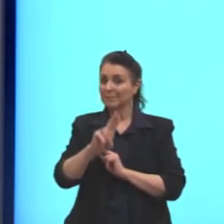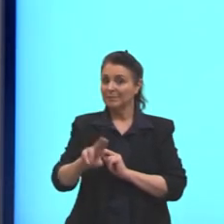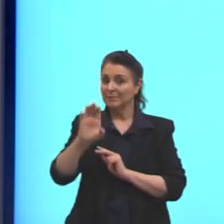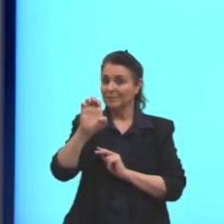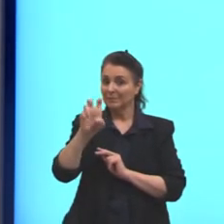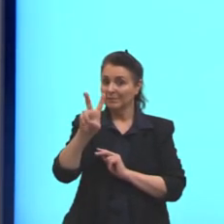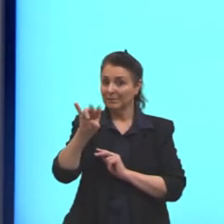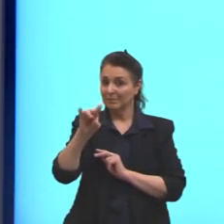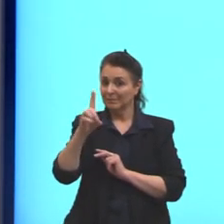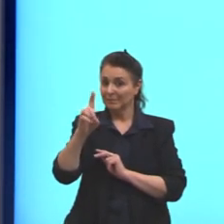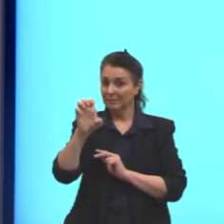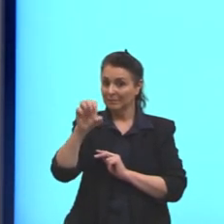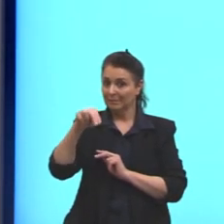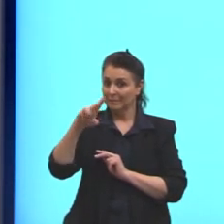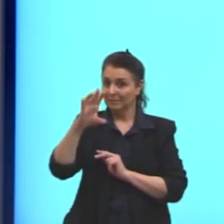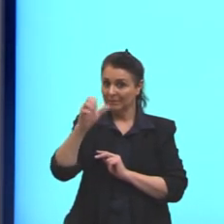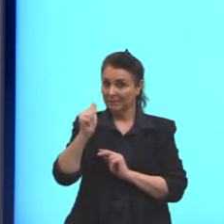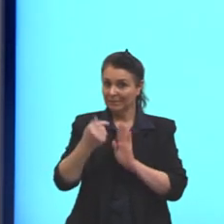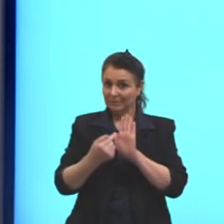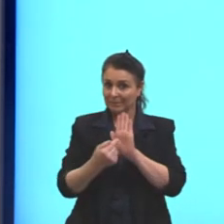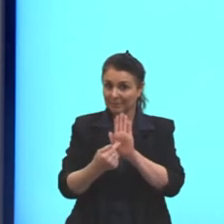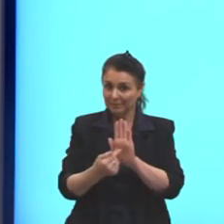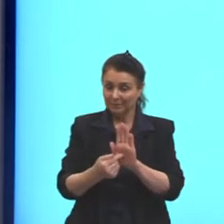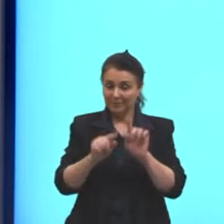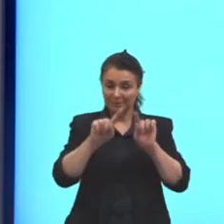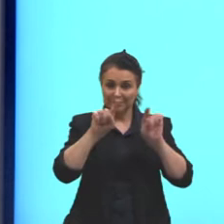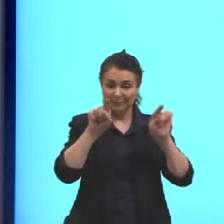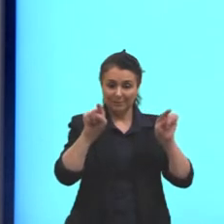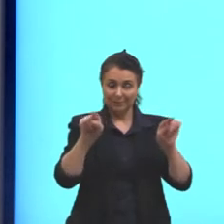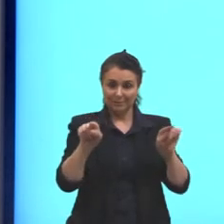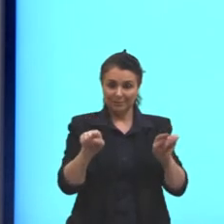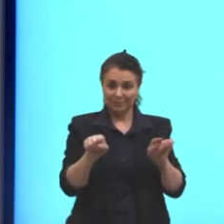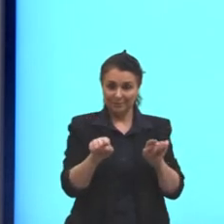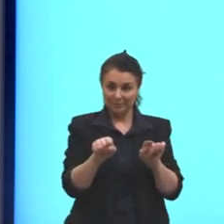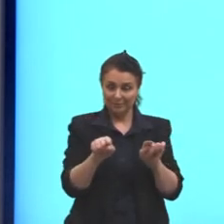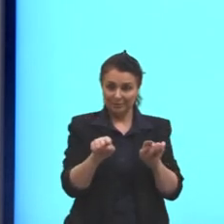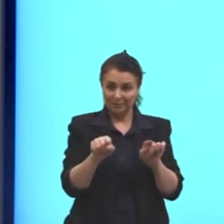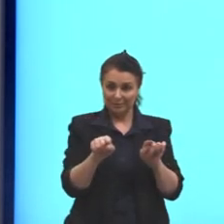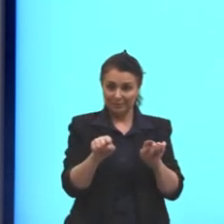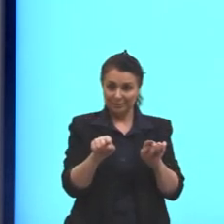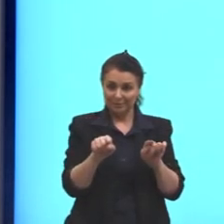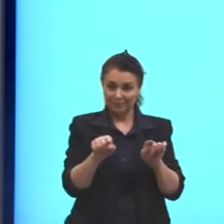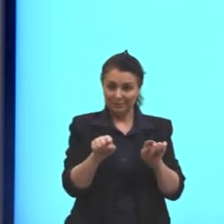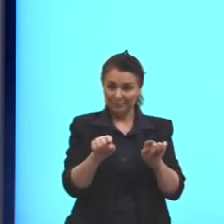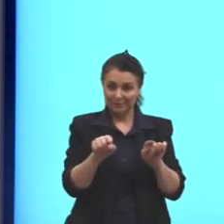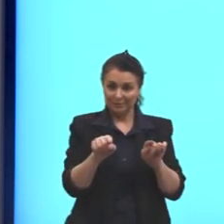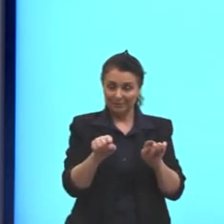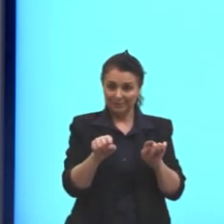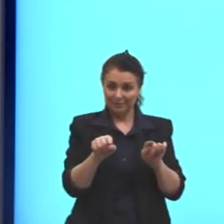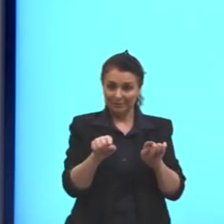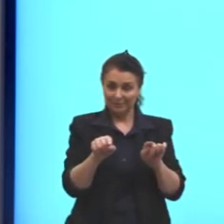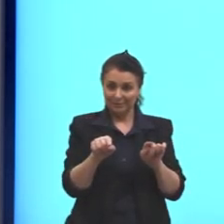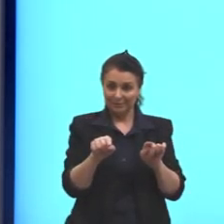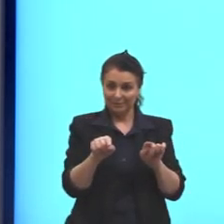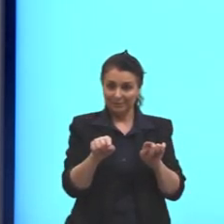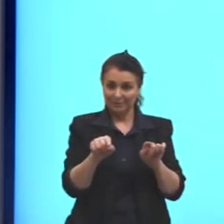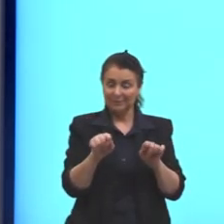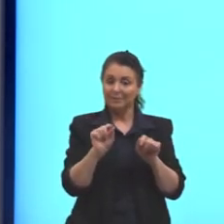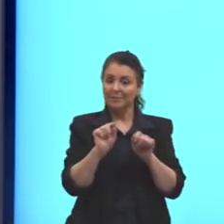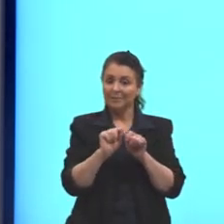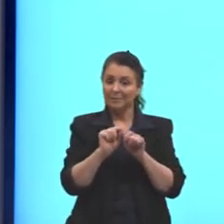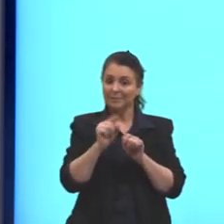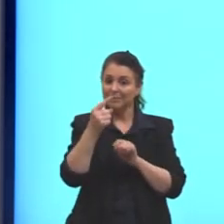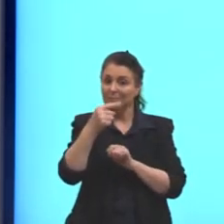é como se nós pegássemos o parênteses colocasse ele em evidência tá E aí nós